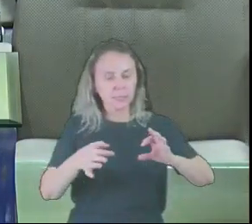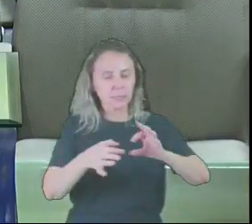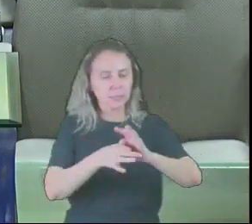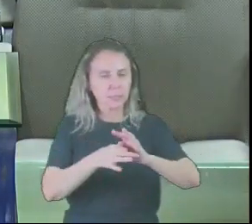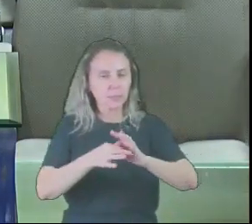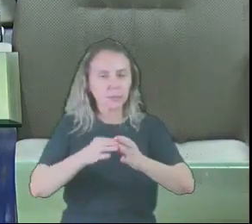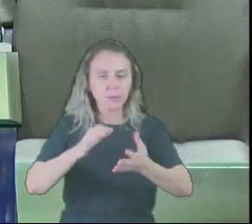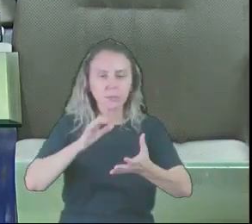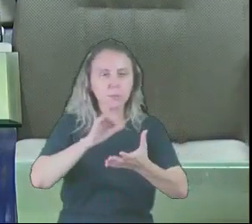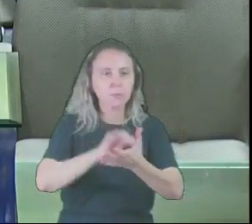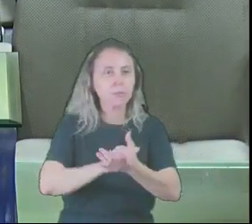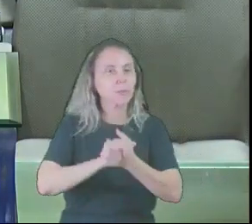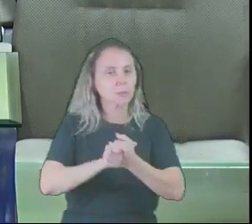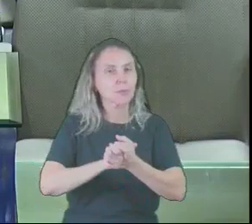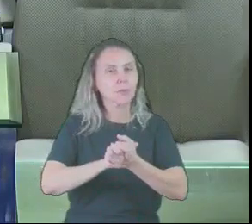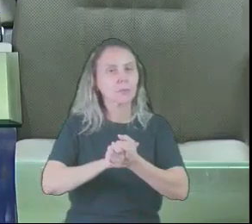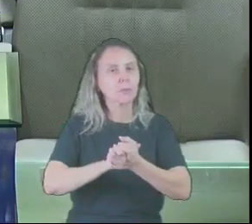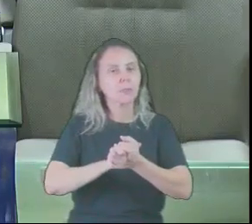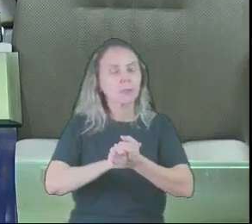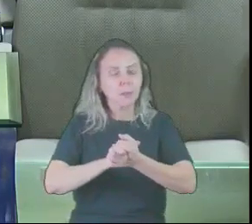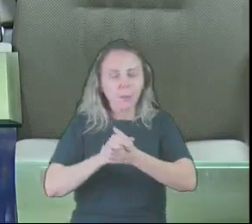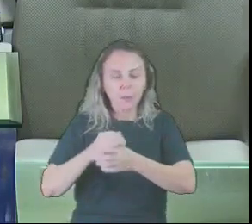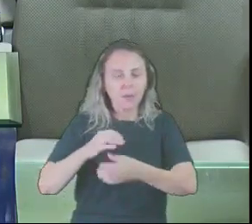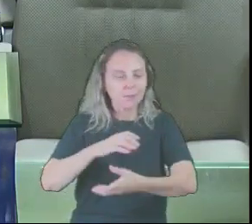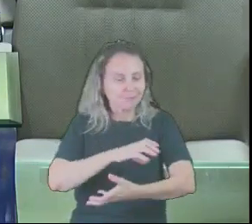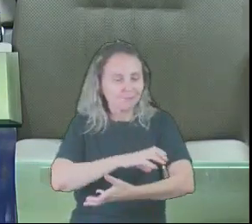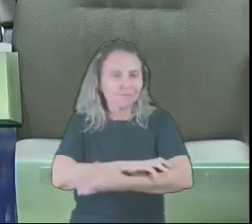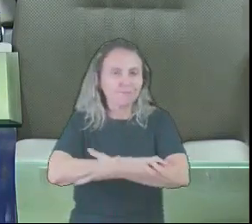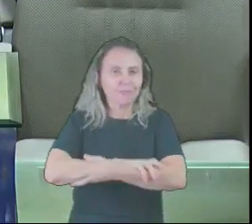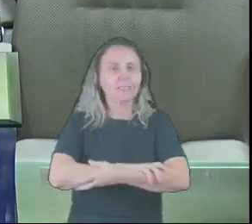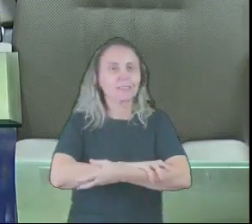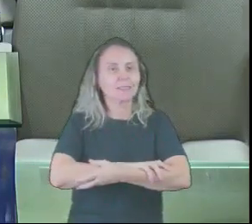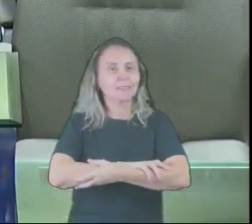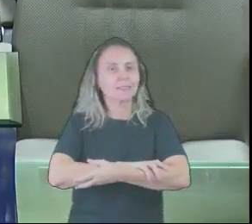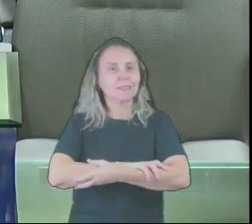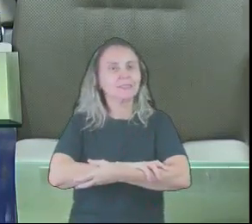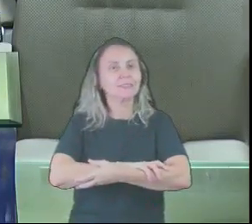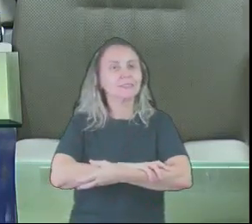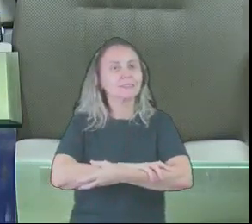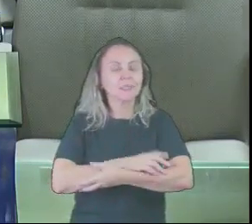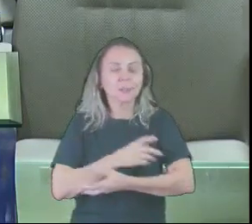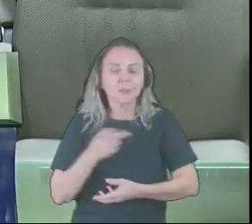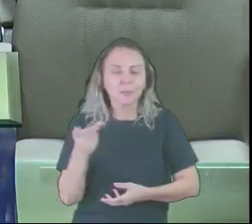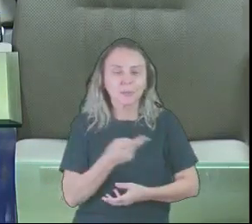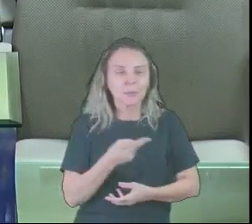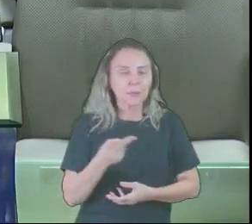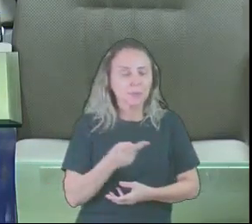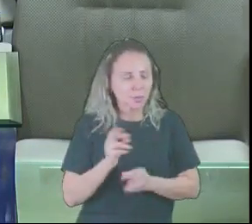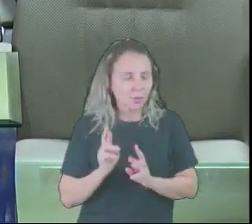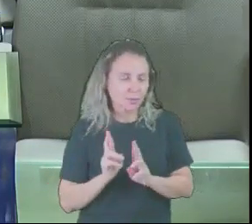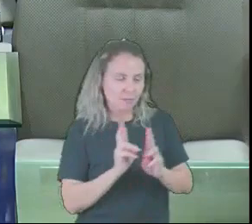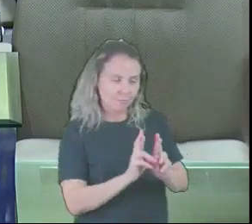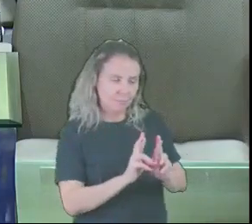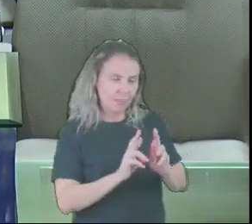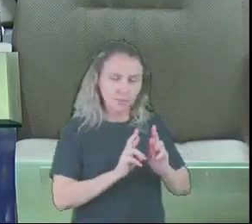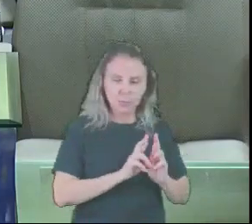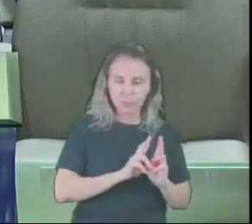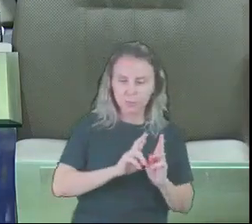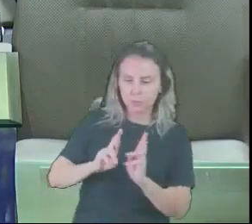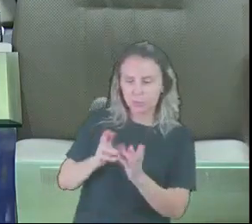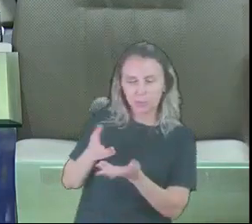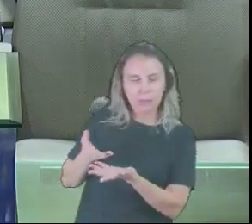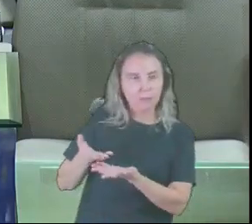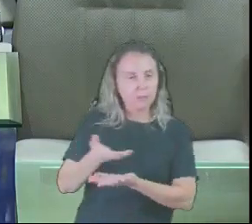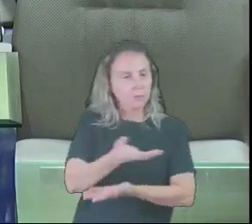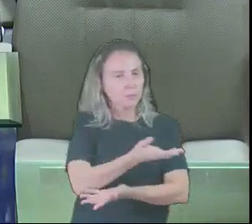respeito mútuo do esposo e da esposa nem as orações sobe fica na metade do caminho se você